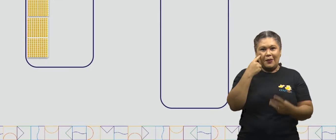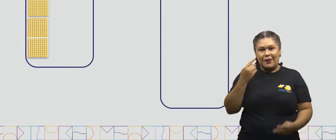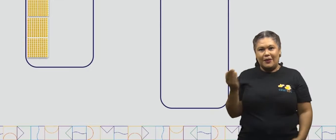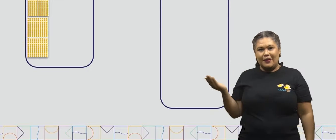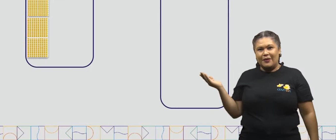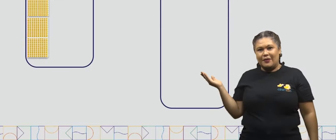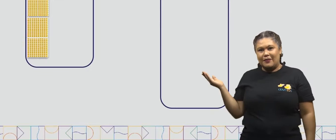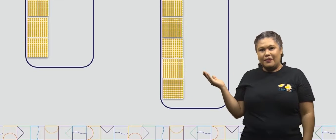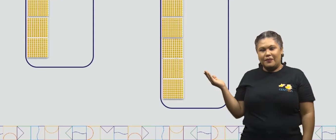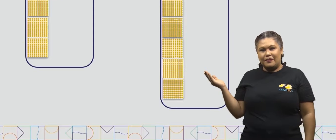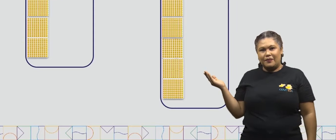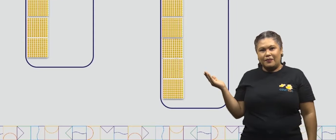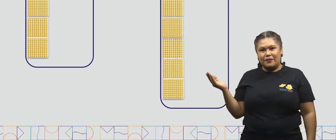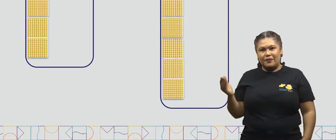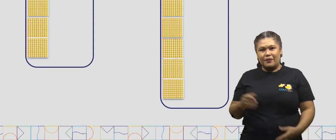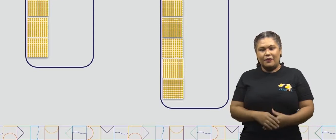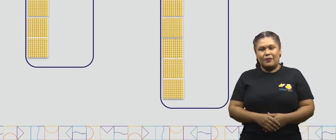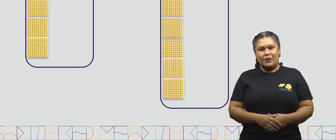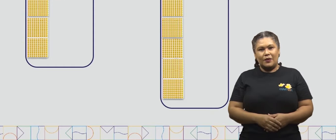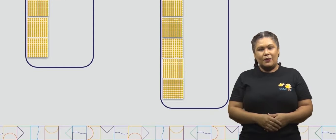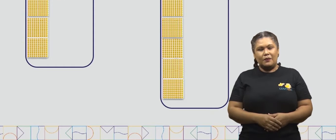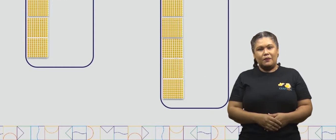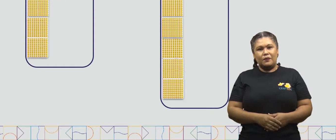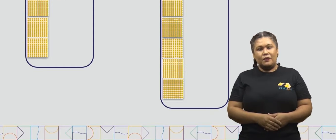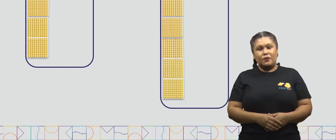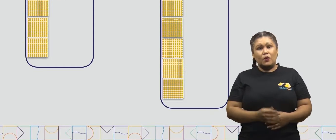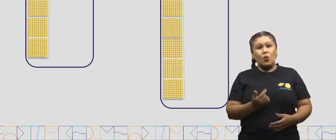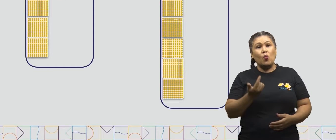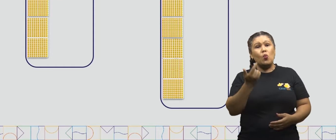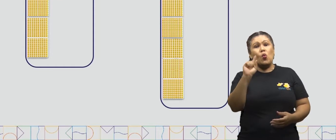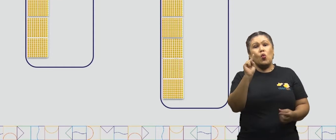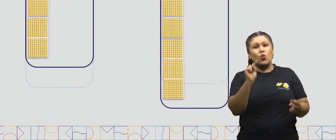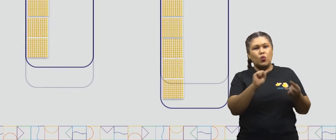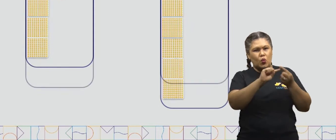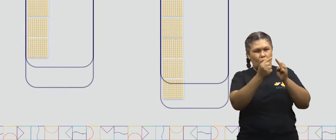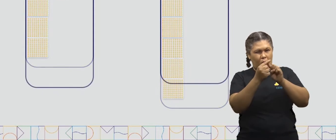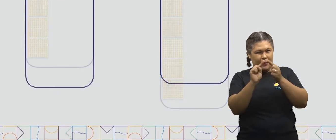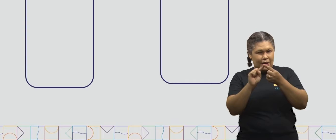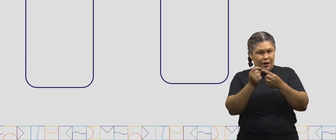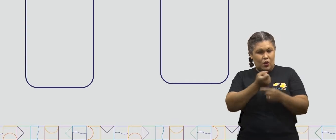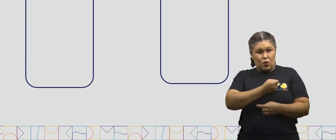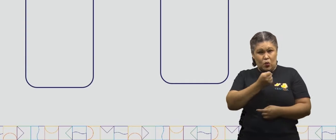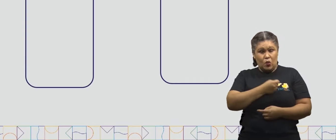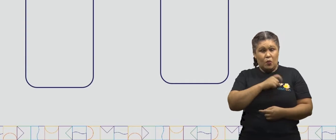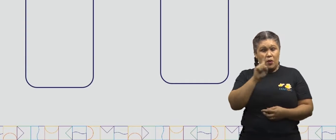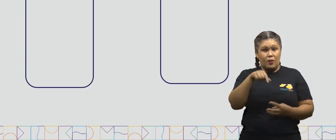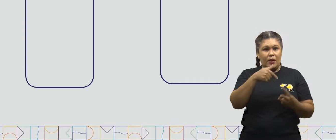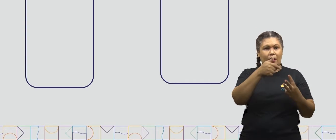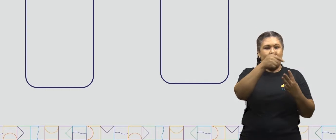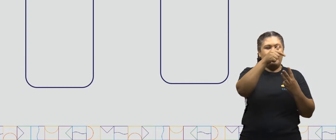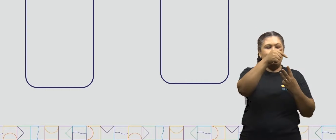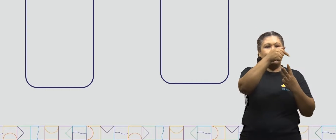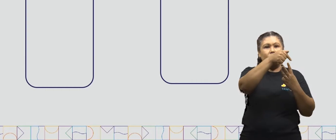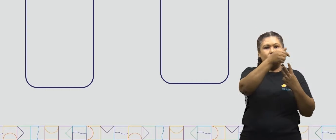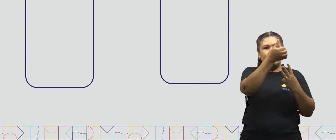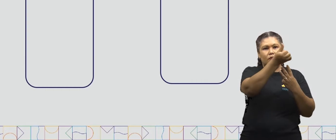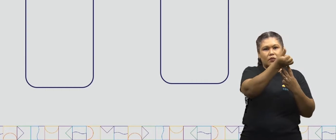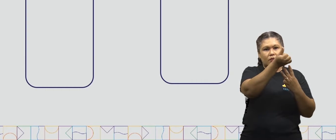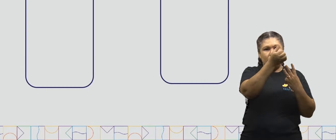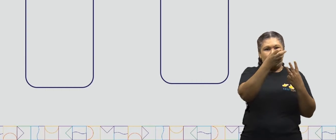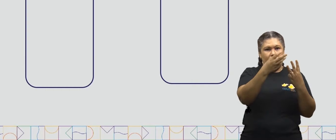Outra combinação que nós podemos fazer também é o número